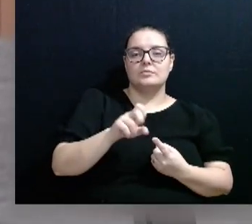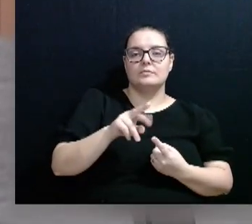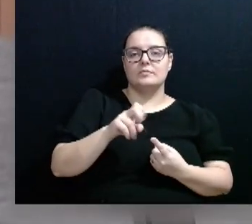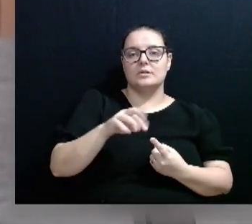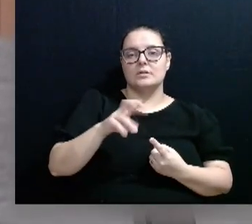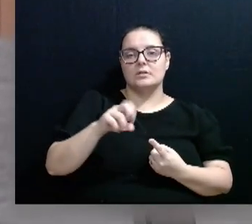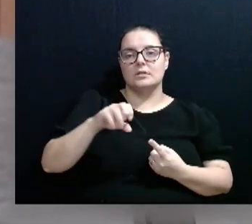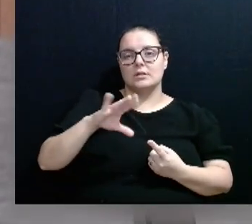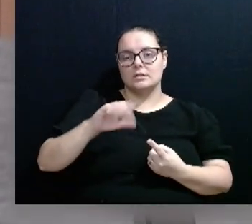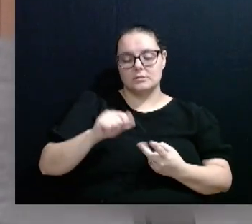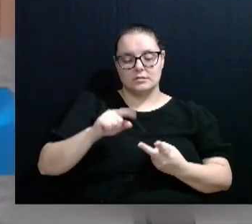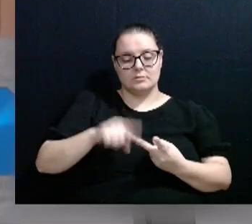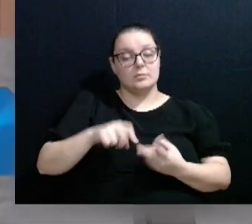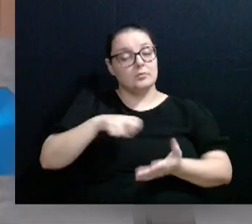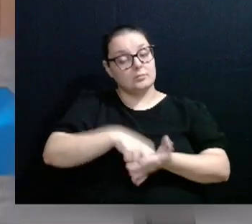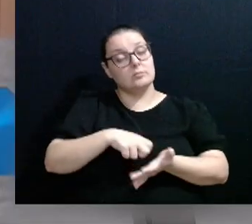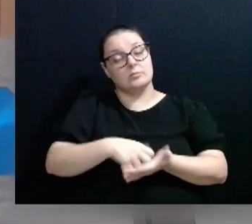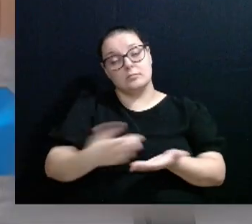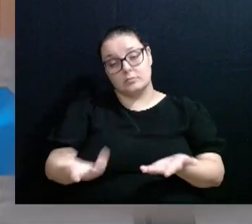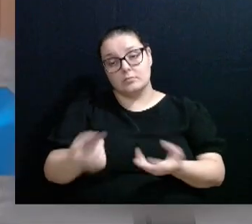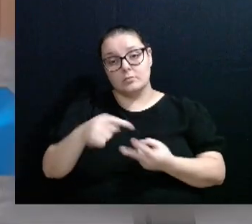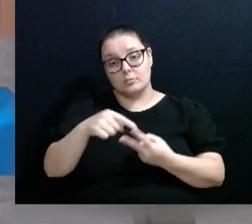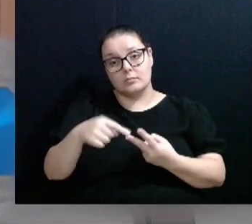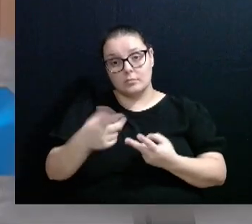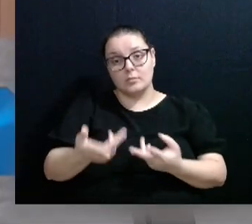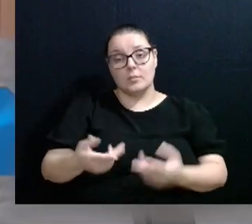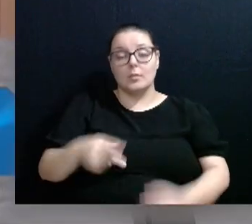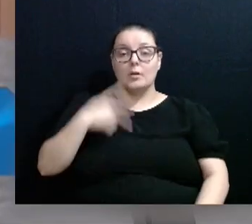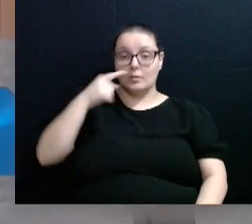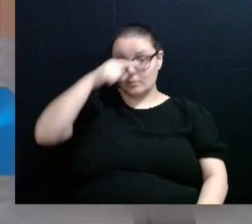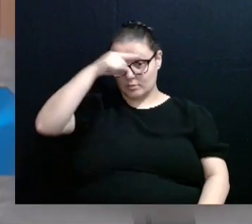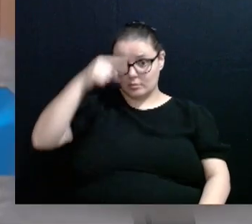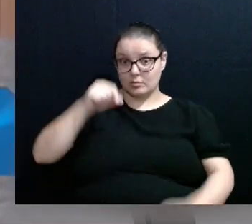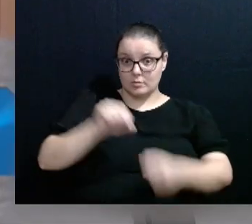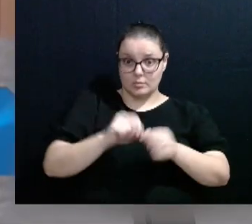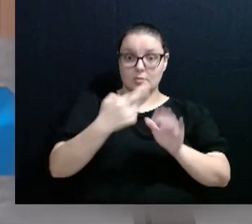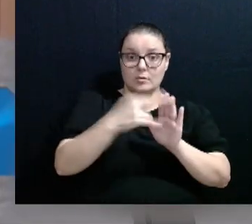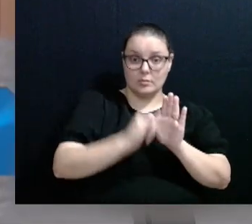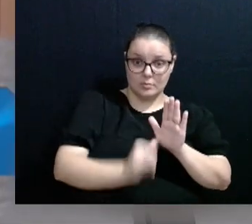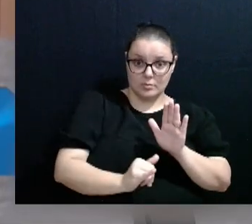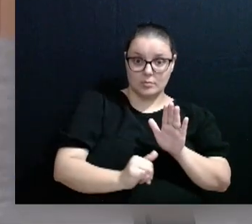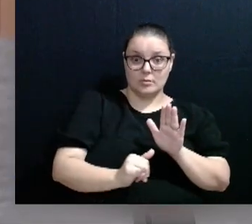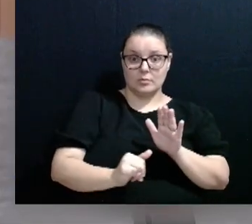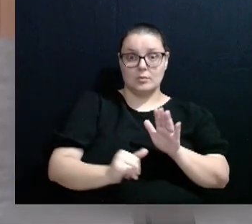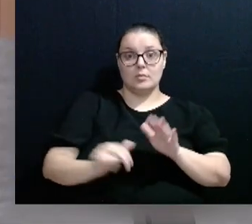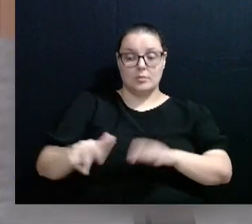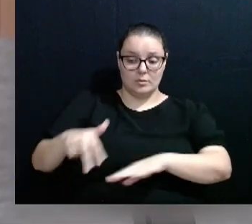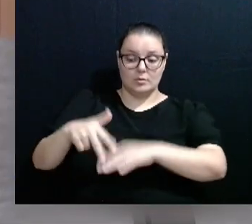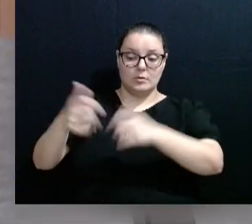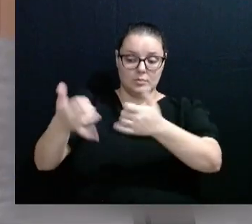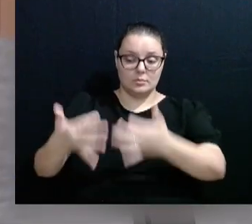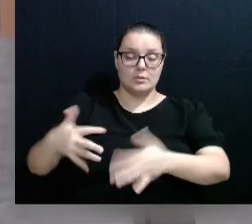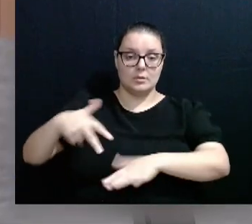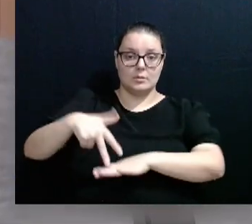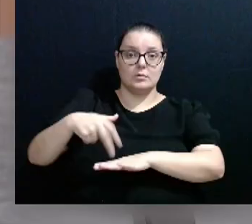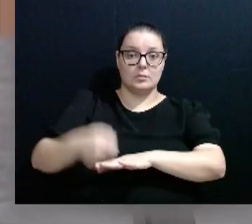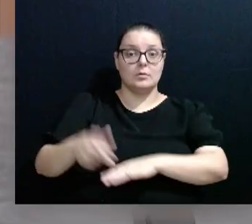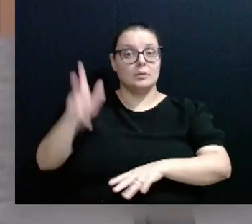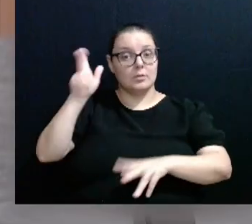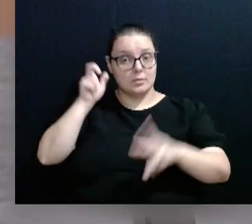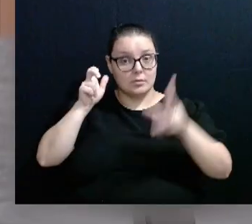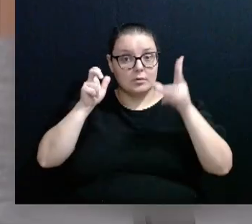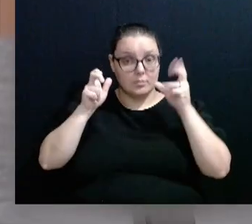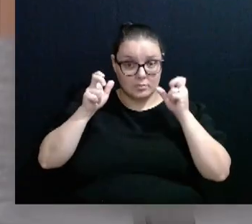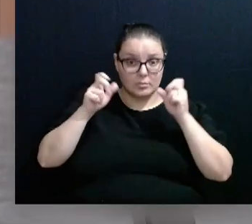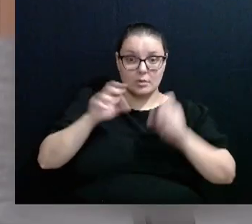do vereador Otto Alejandro, que nós fizemos aí um relatório que eu coloquei na tribuna, nós ouvimos aqui a acusação, no